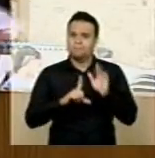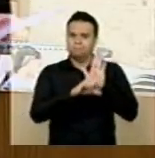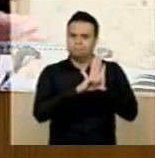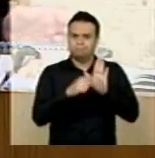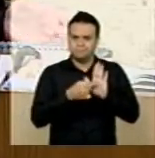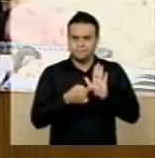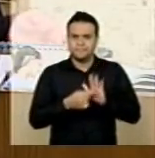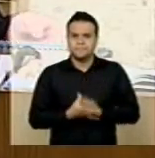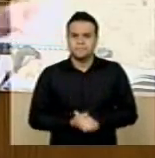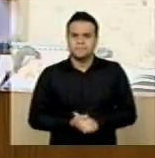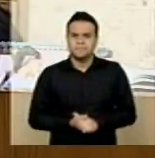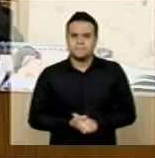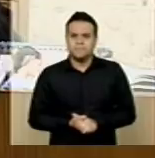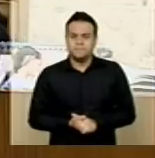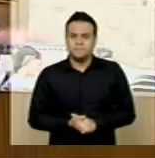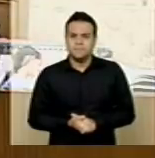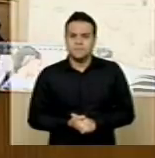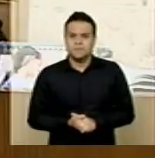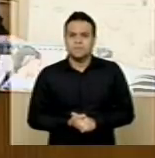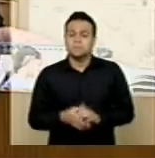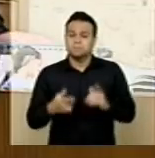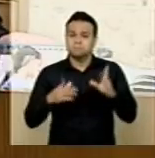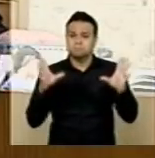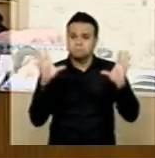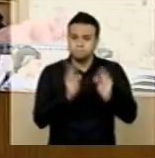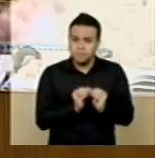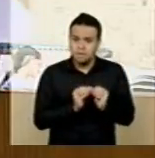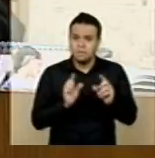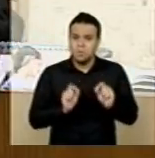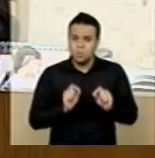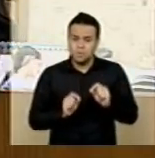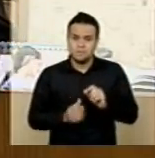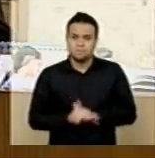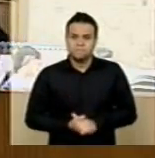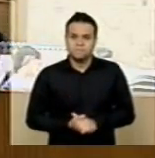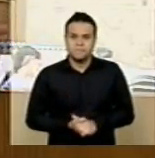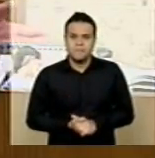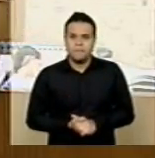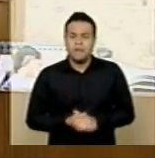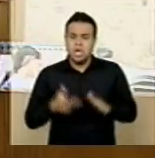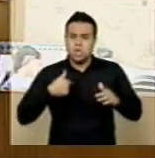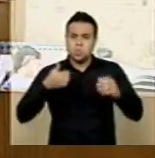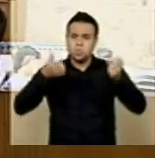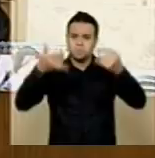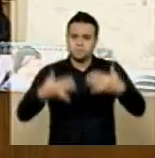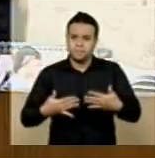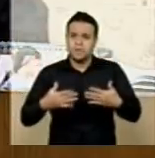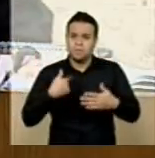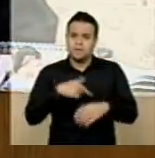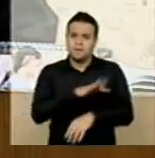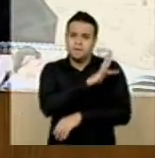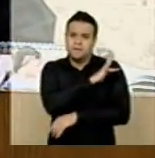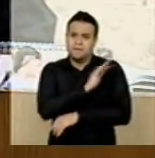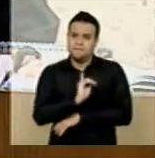nessa manifestação, que pretendo que seja realmente bastante breve, que me pronuncio como fiscal da lei